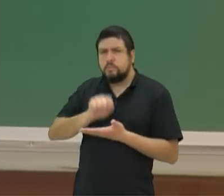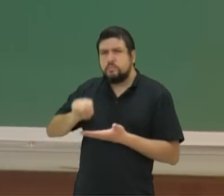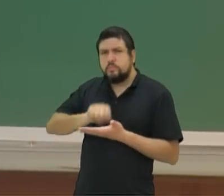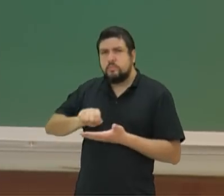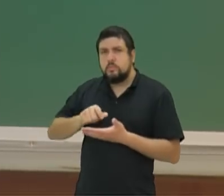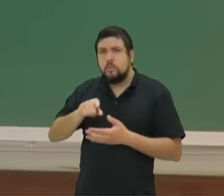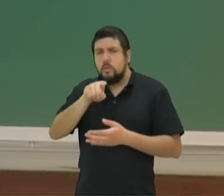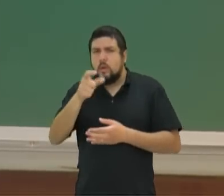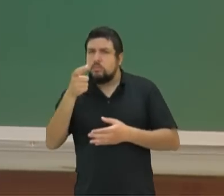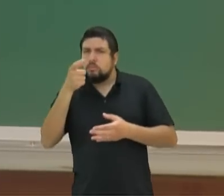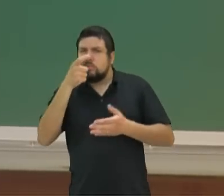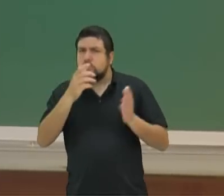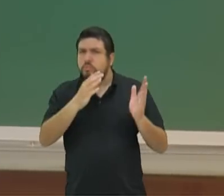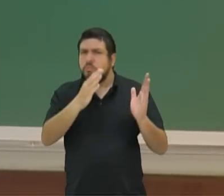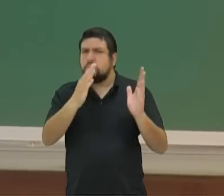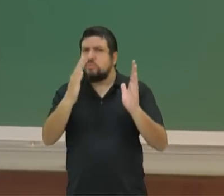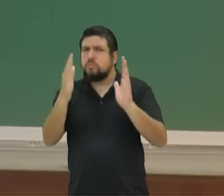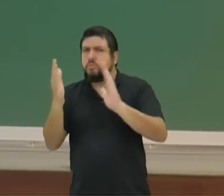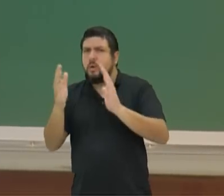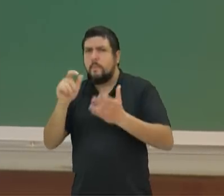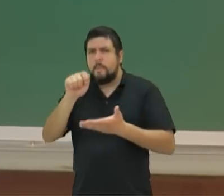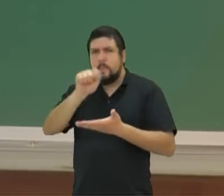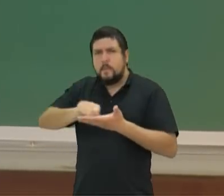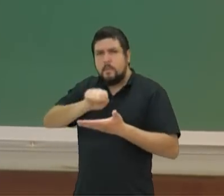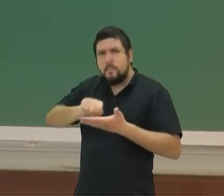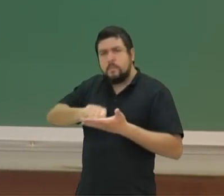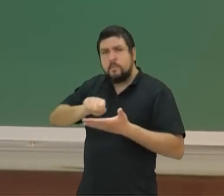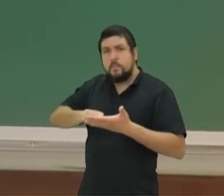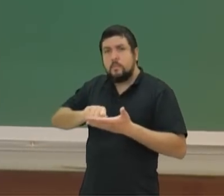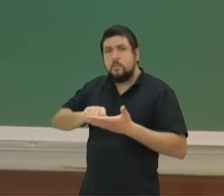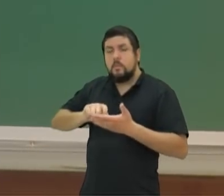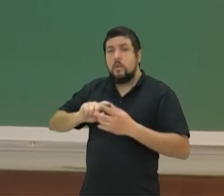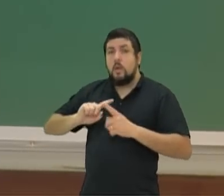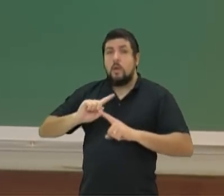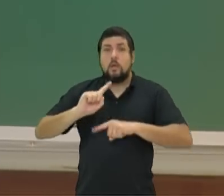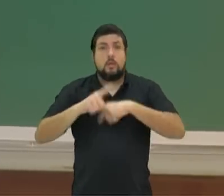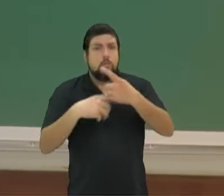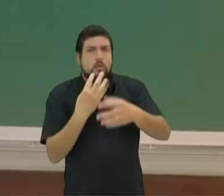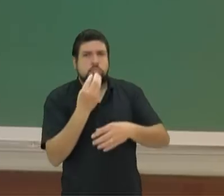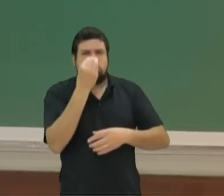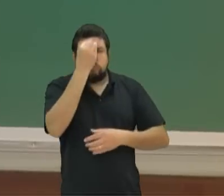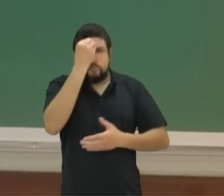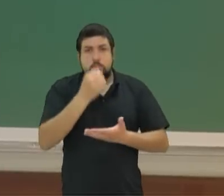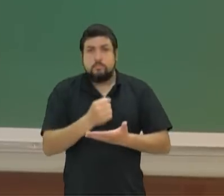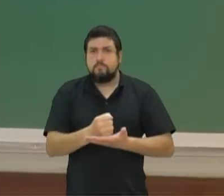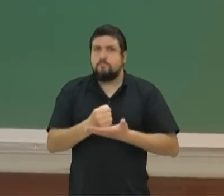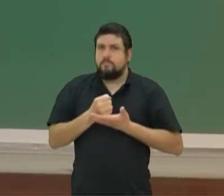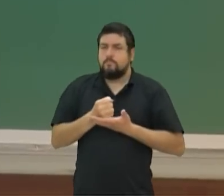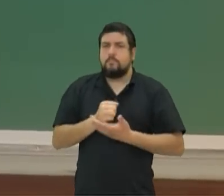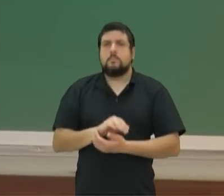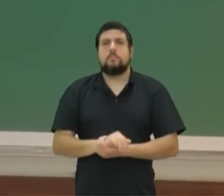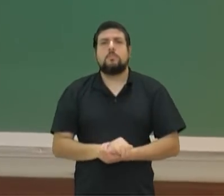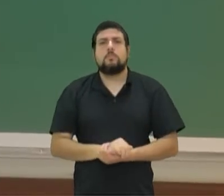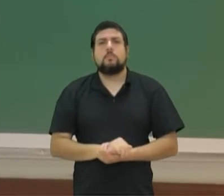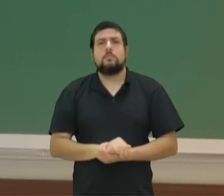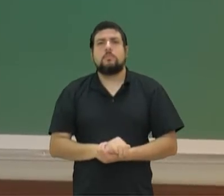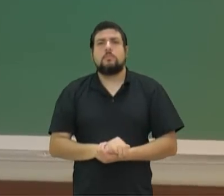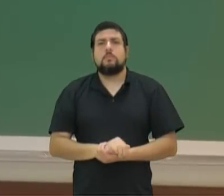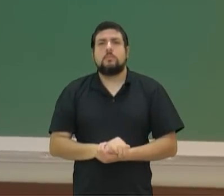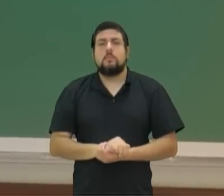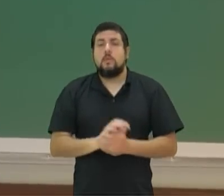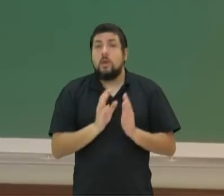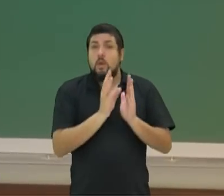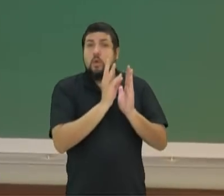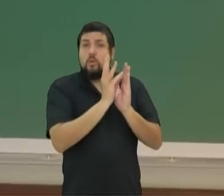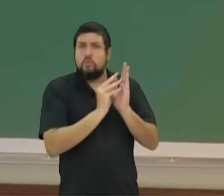anotando alguns pontos importantes. Isso pode te ajudar bastante na hora de fixar o conteúdo. Leia os conteúdos em